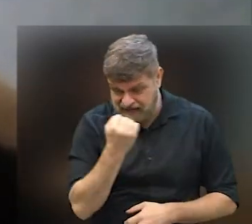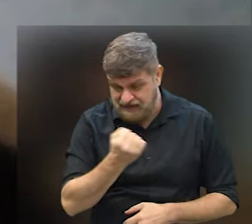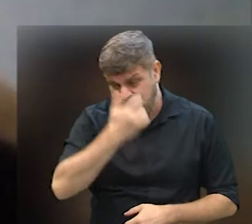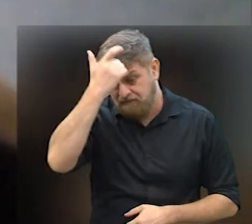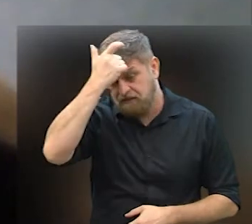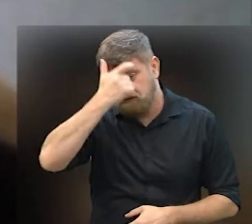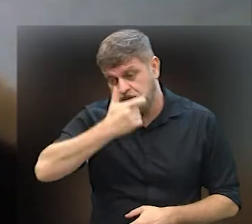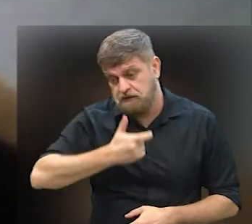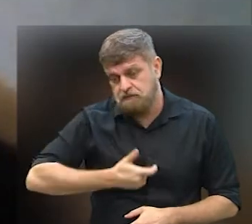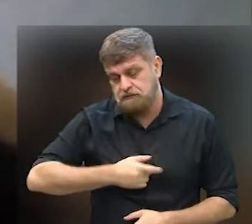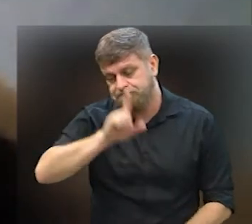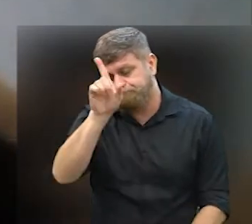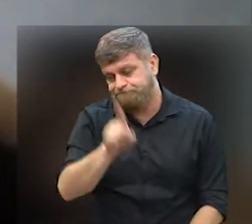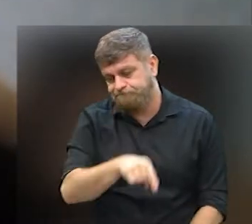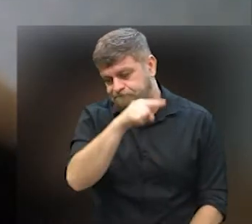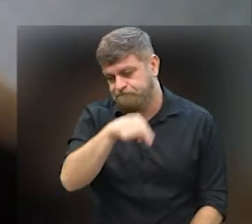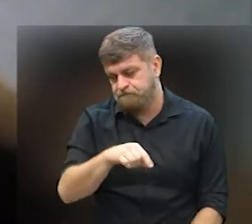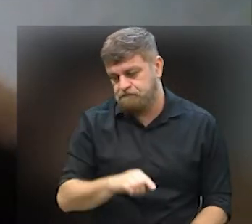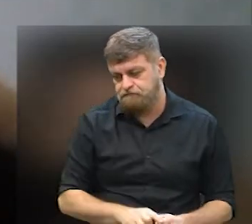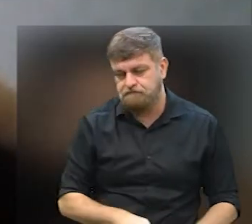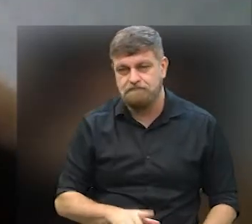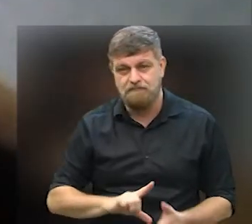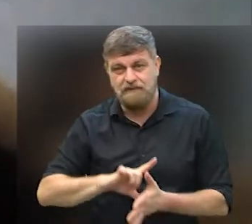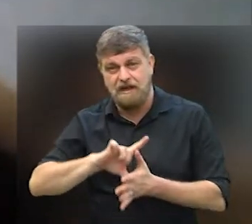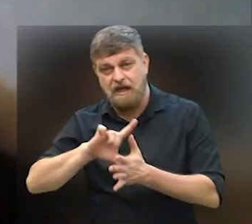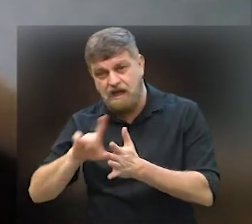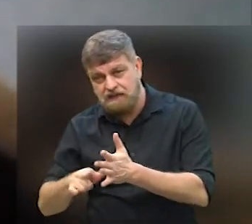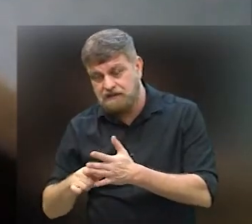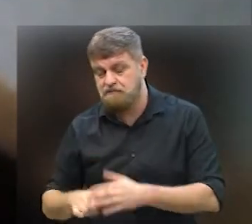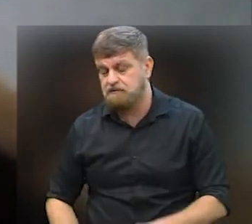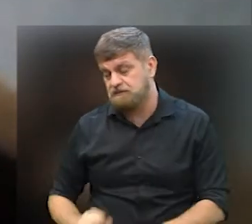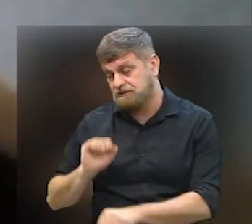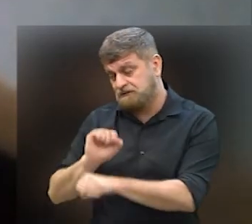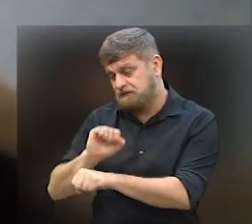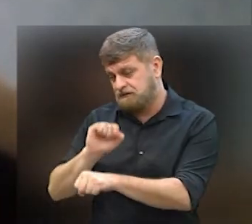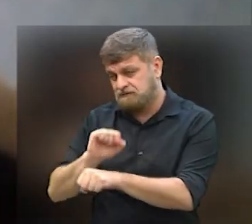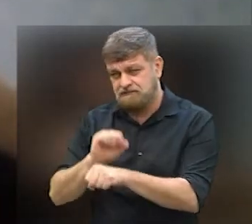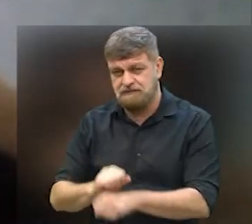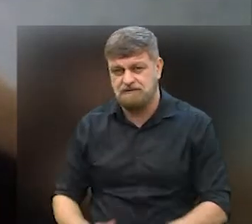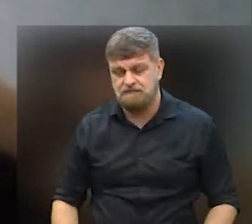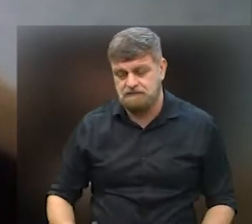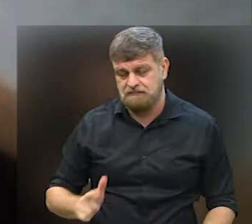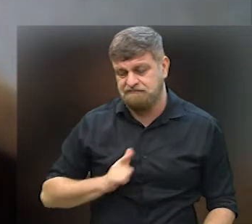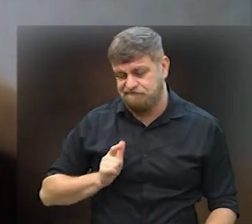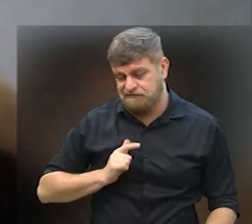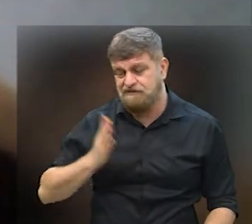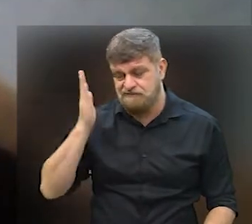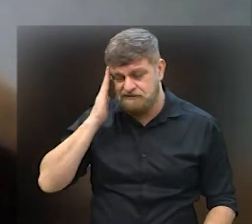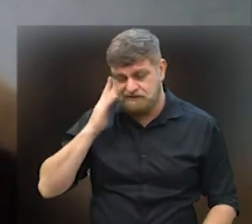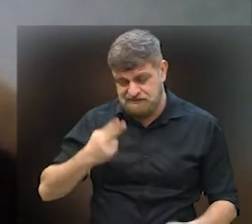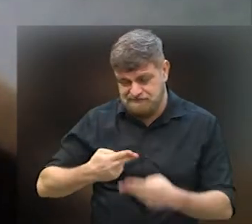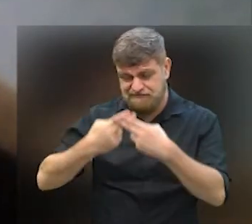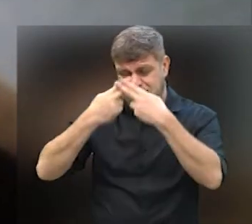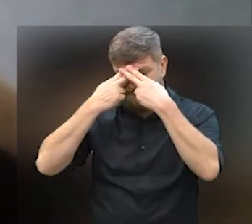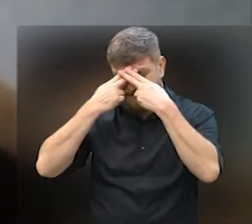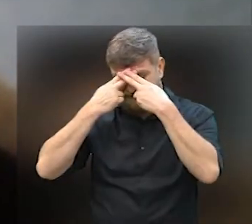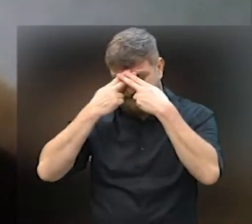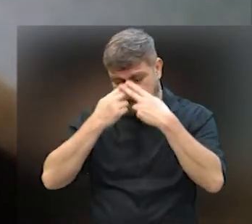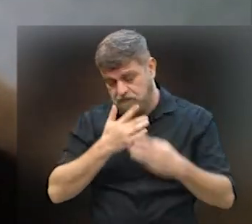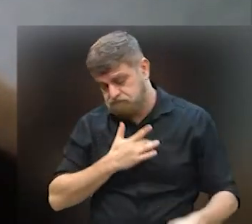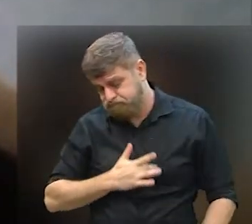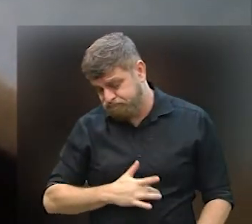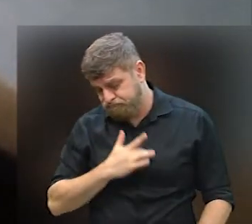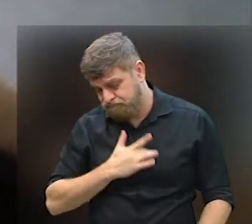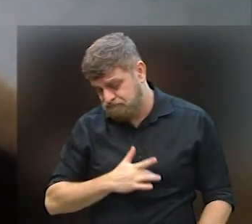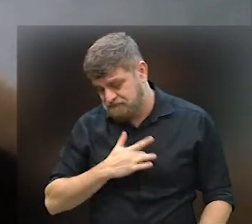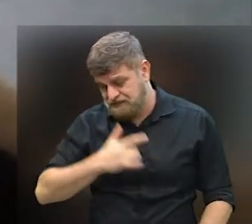grave, eu voltaria e tentaria escalar essa montanha num outro momento. Com certeza seria um grande pesar,